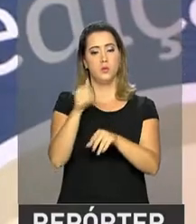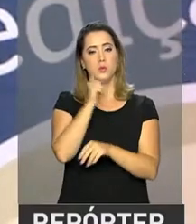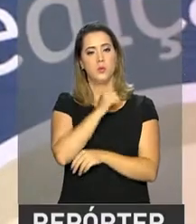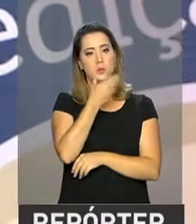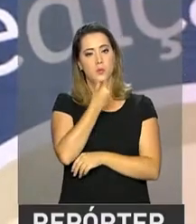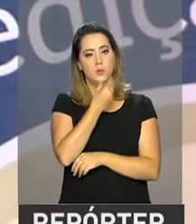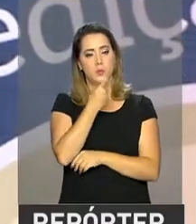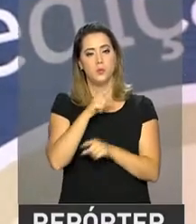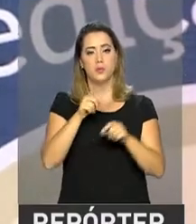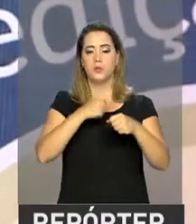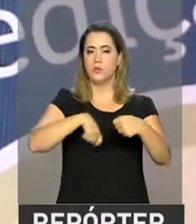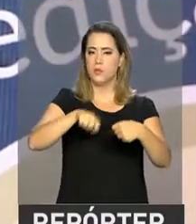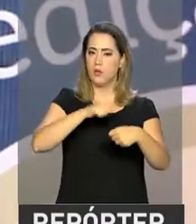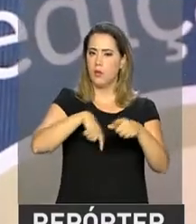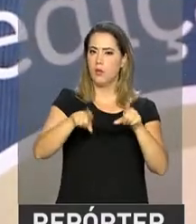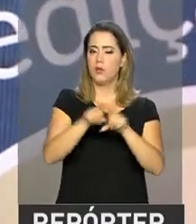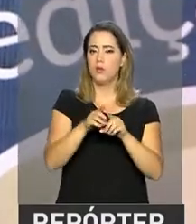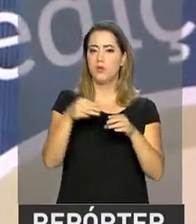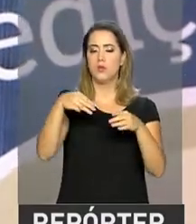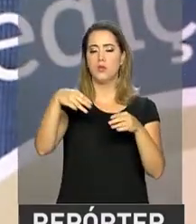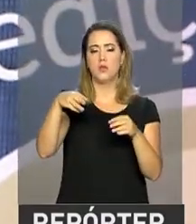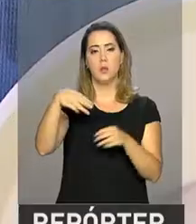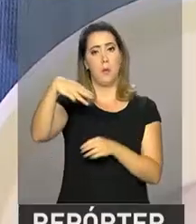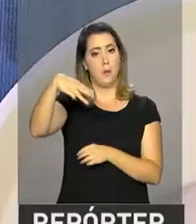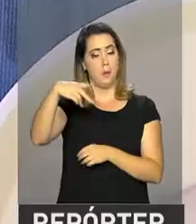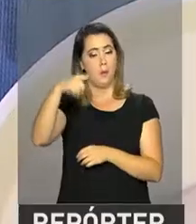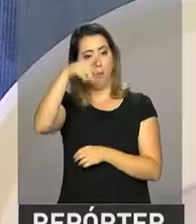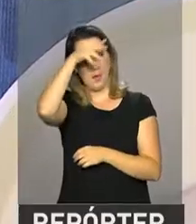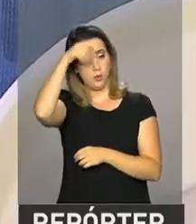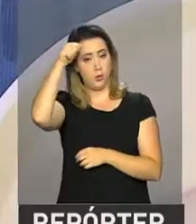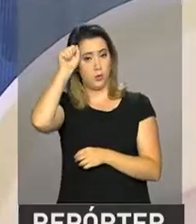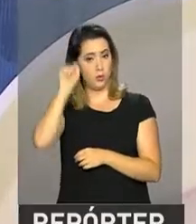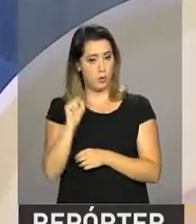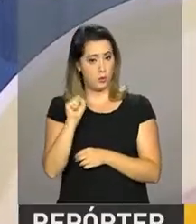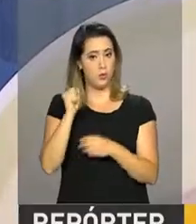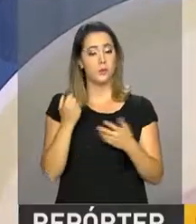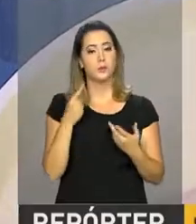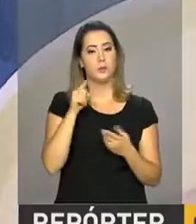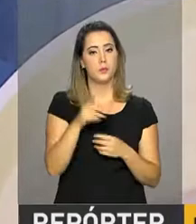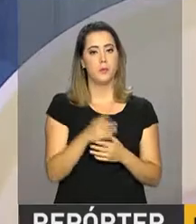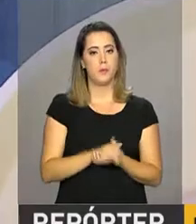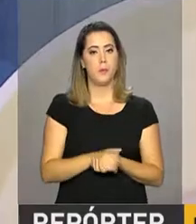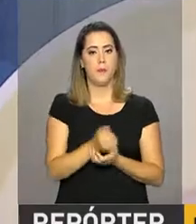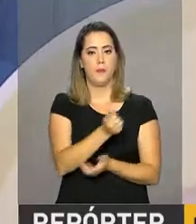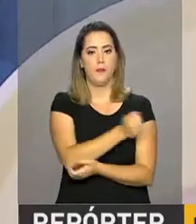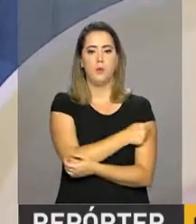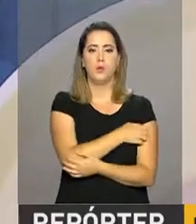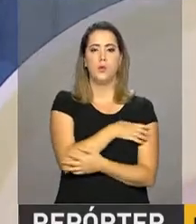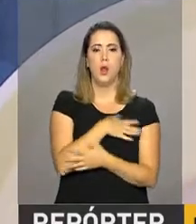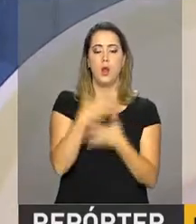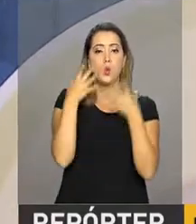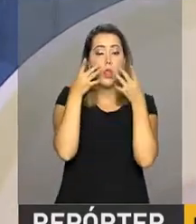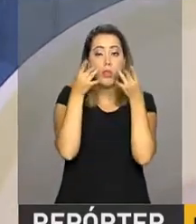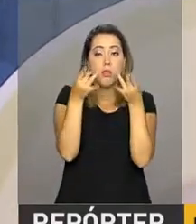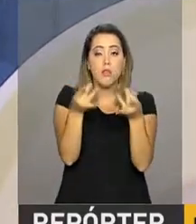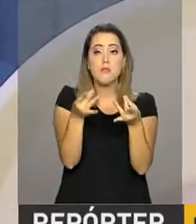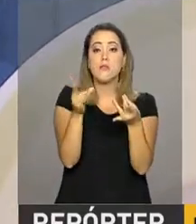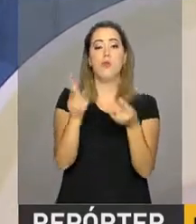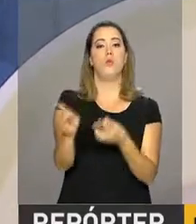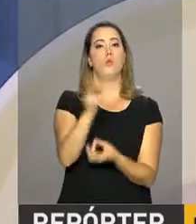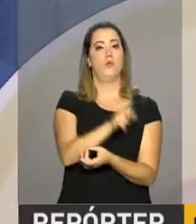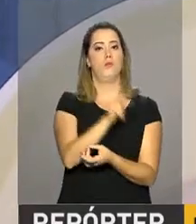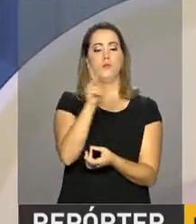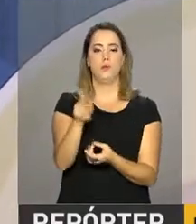em Taquarussu, município de Mato Grosso do Sul. Para o aluno, dentro da sala de aula, ele prestar atenção no né, o que o professor